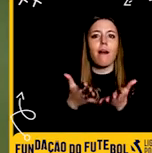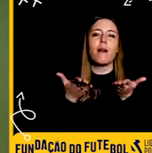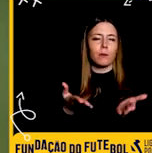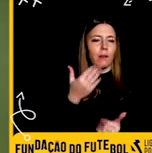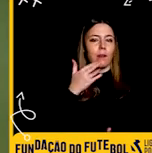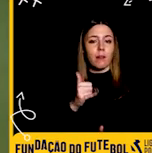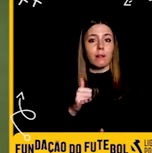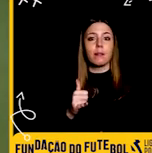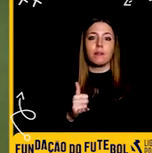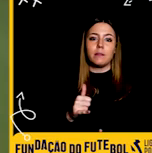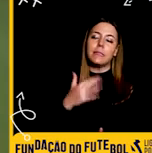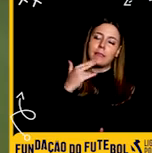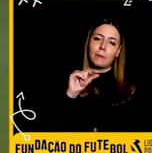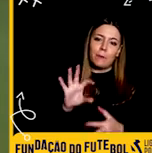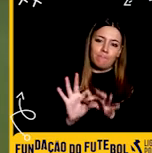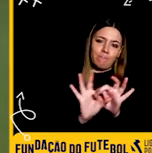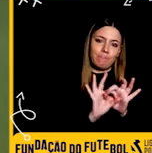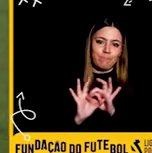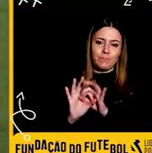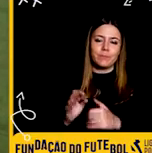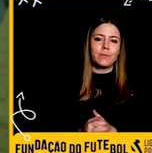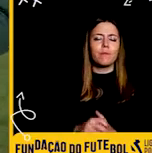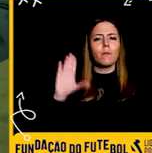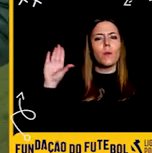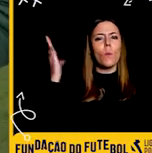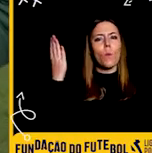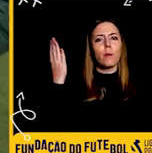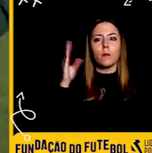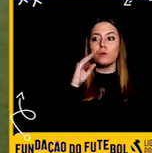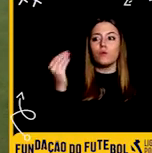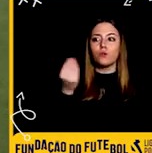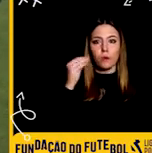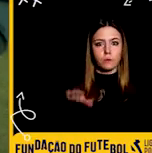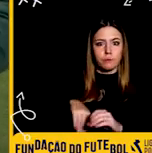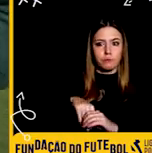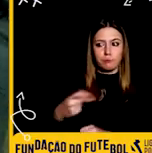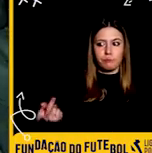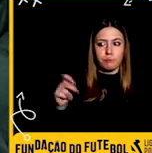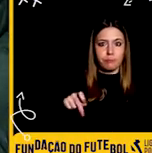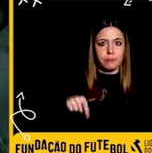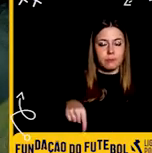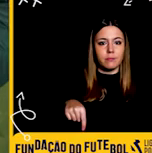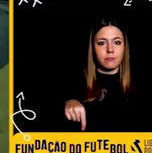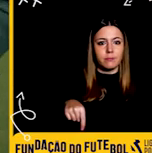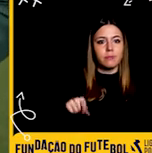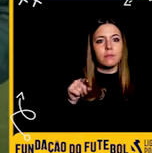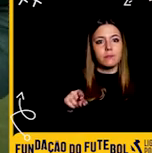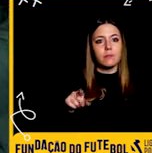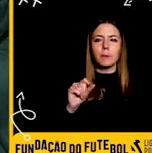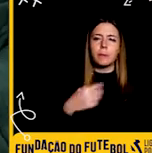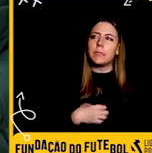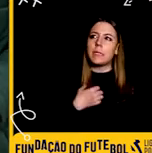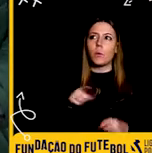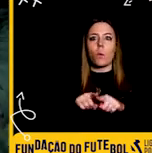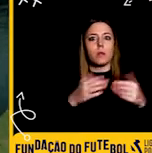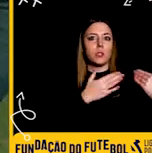tentam ajudar e tentam estar unidos. Gilberto, e quando vêm aqui, chegam aqui jovens jogadores, tens